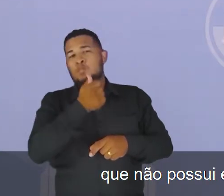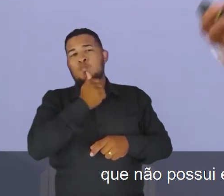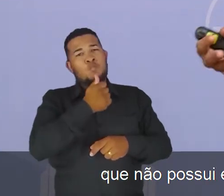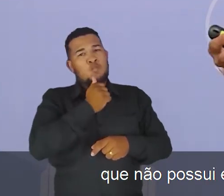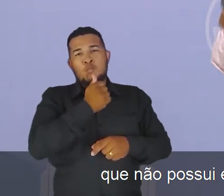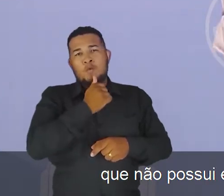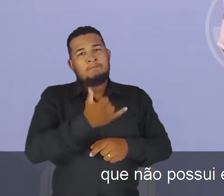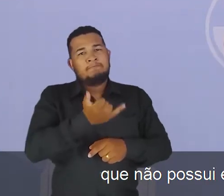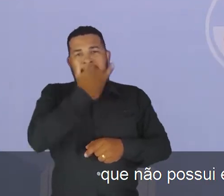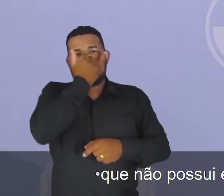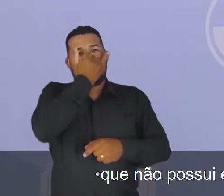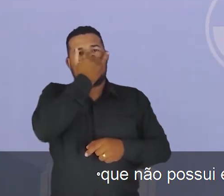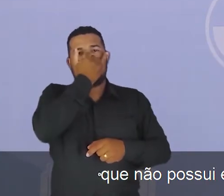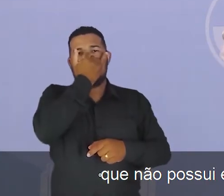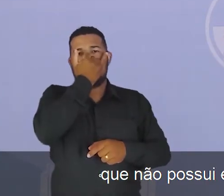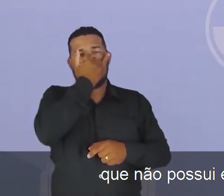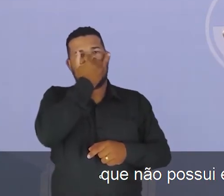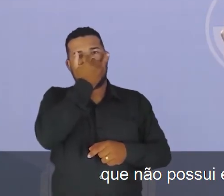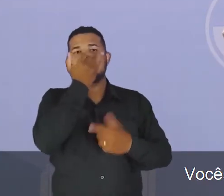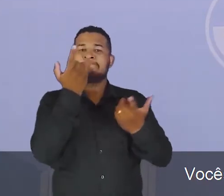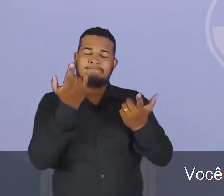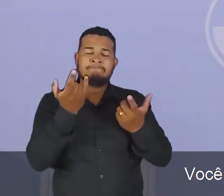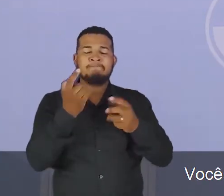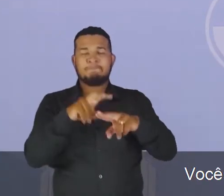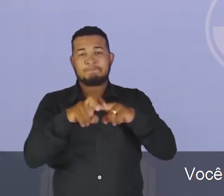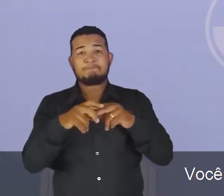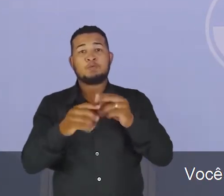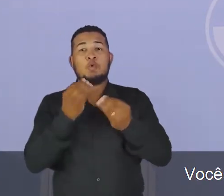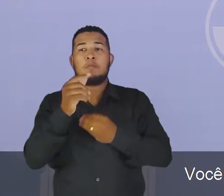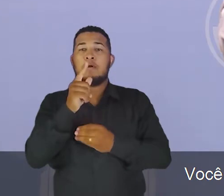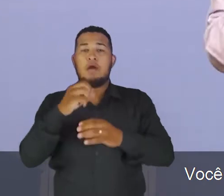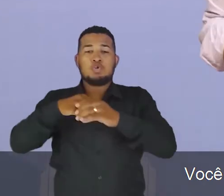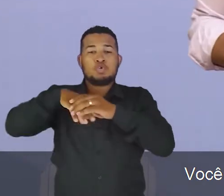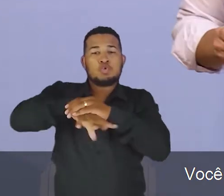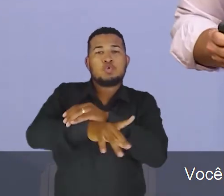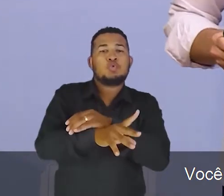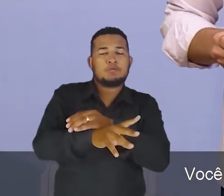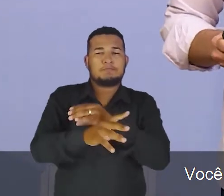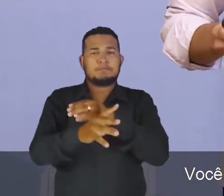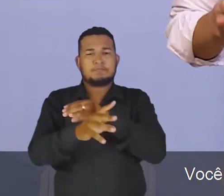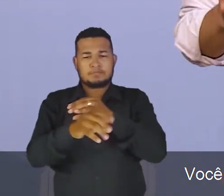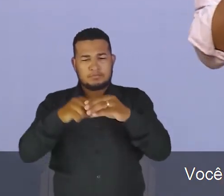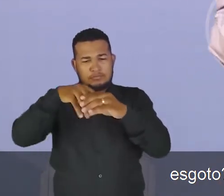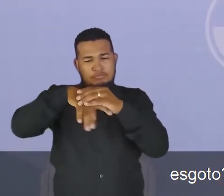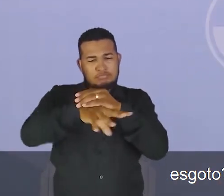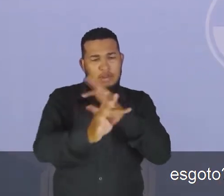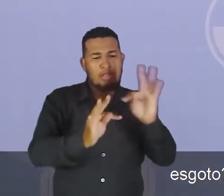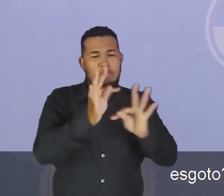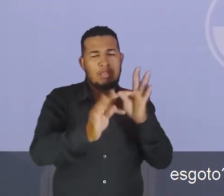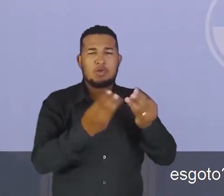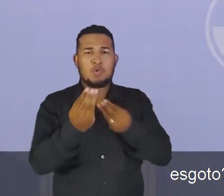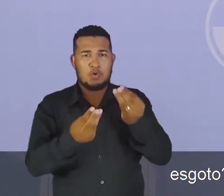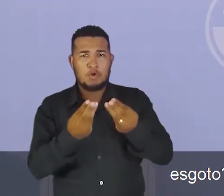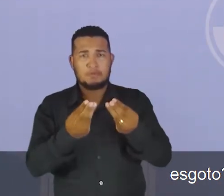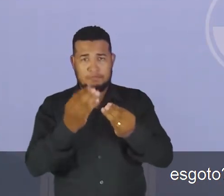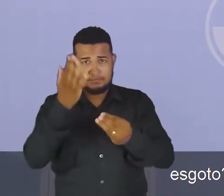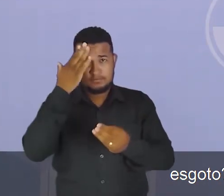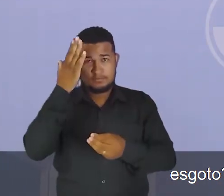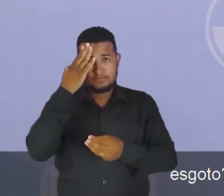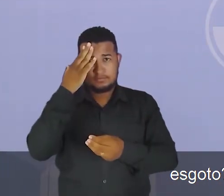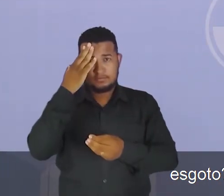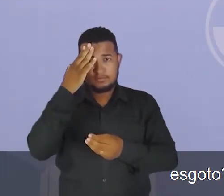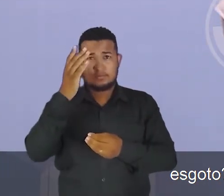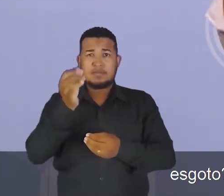água tratada, esse sistema eficiente de tratamento de esgoto. E você sabe como é que funciona o sistema de tratamento de esgoto? Você sabe como funcionam